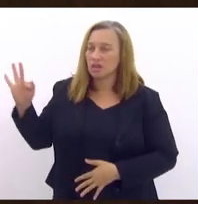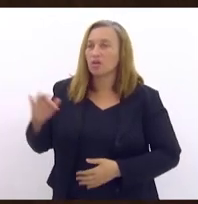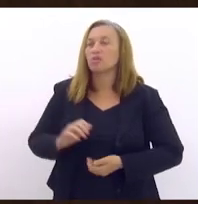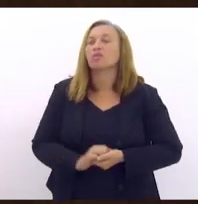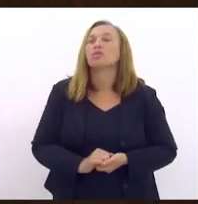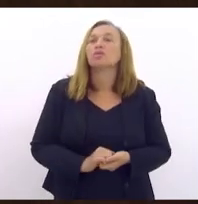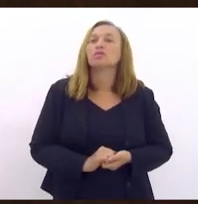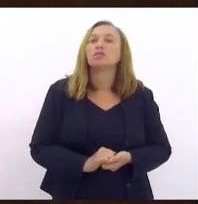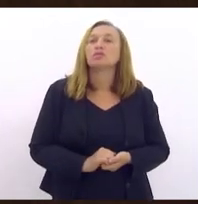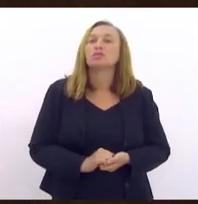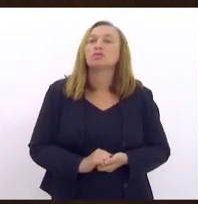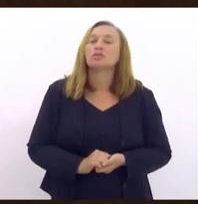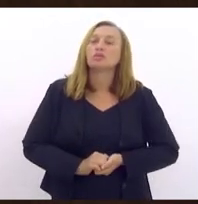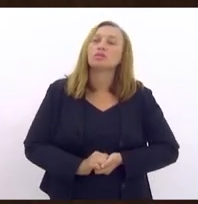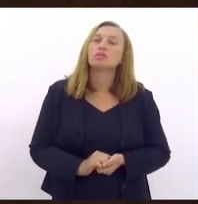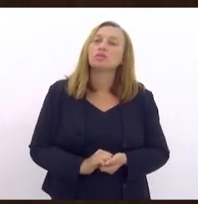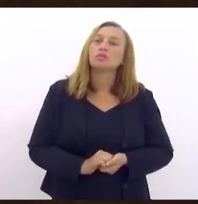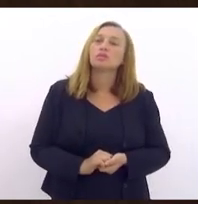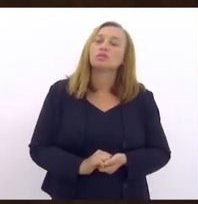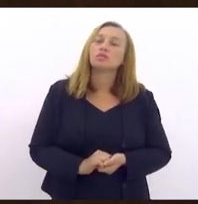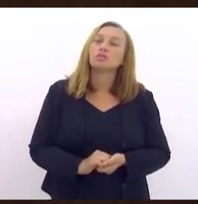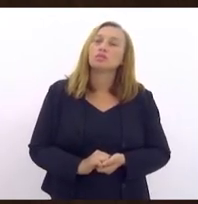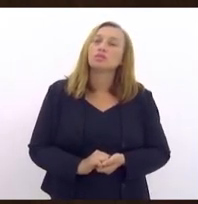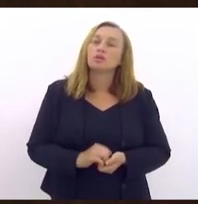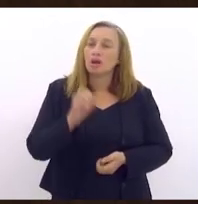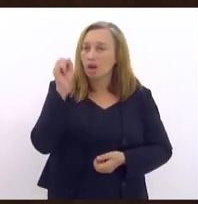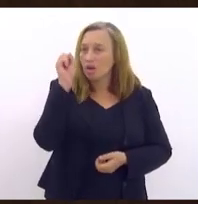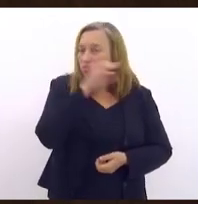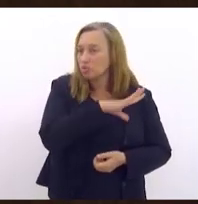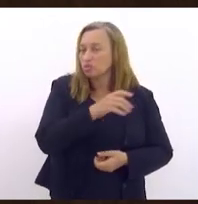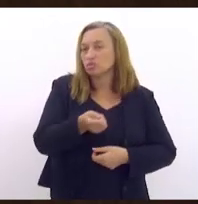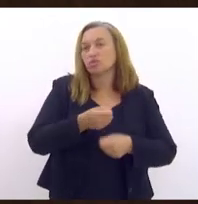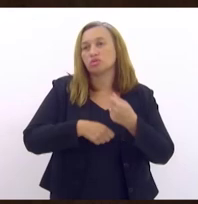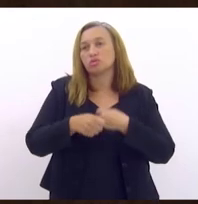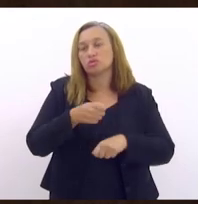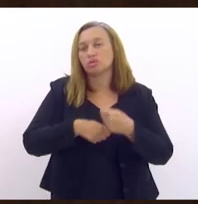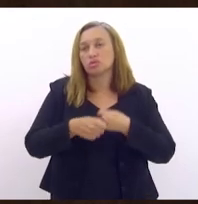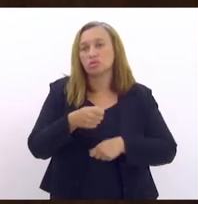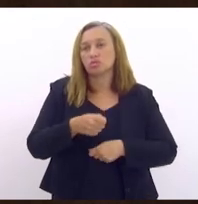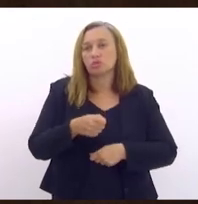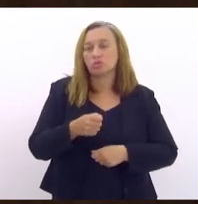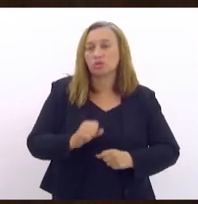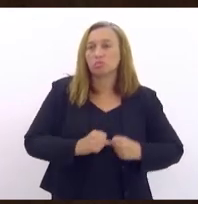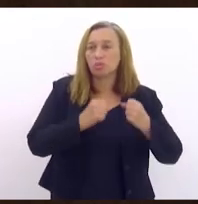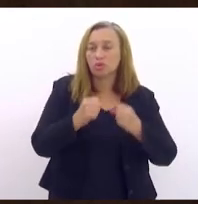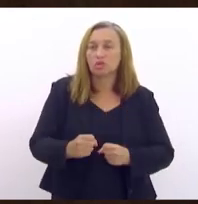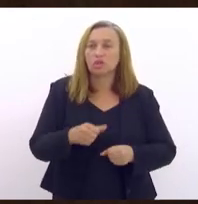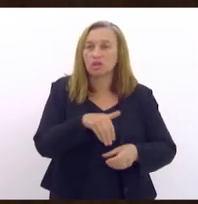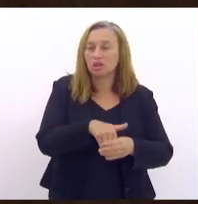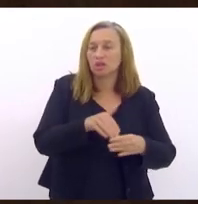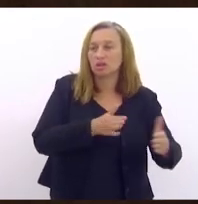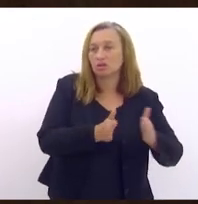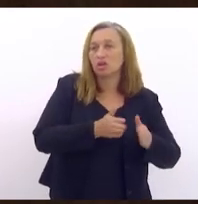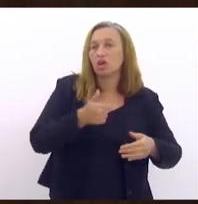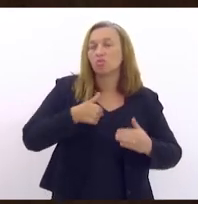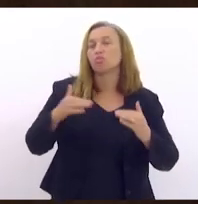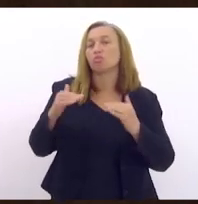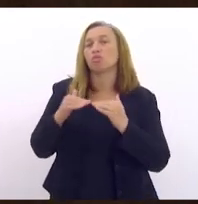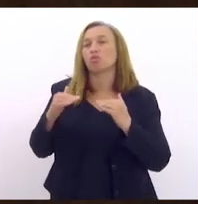instâncias, arguindo abuso de poder econômico eleitoral. E eu